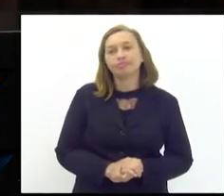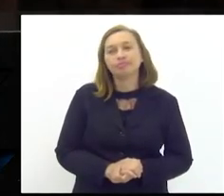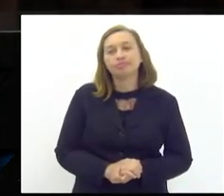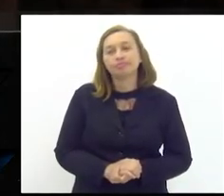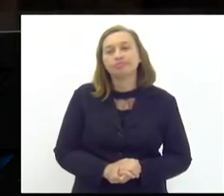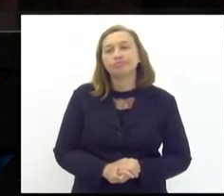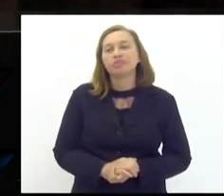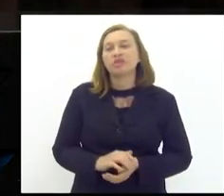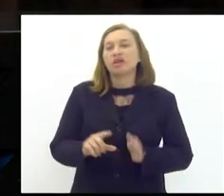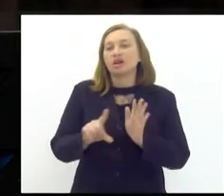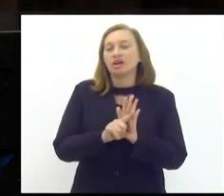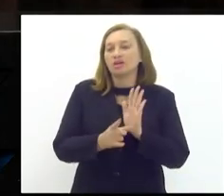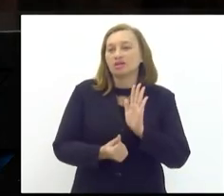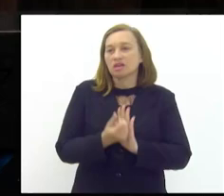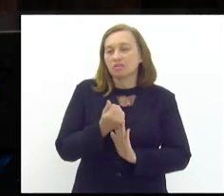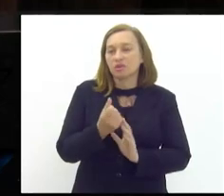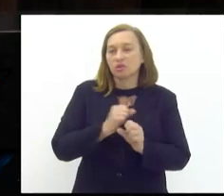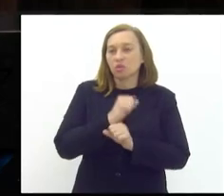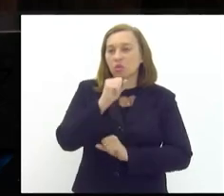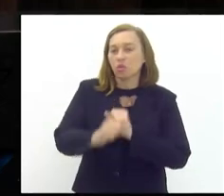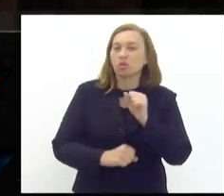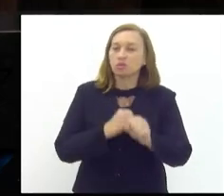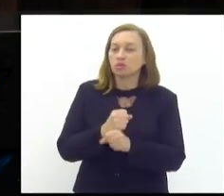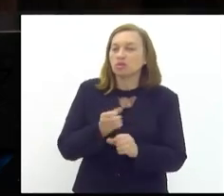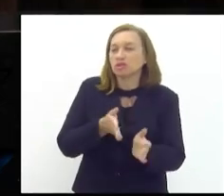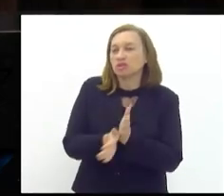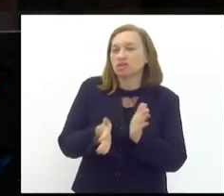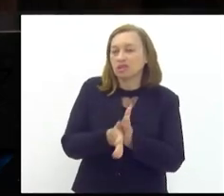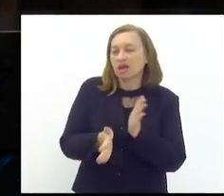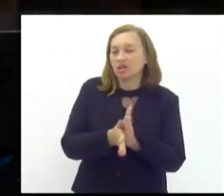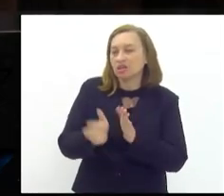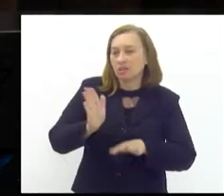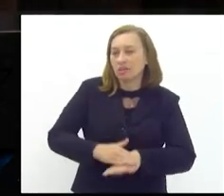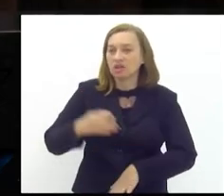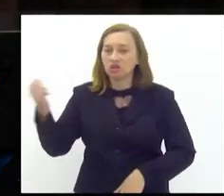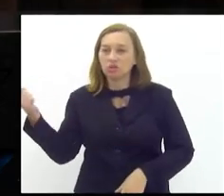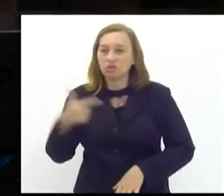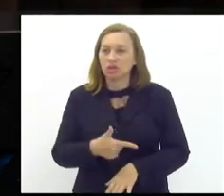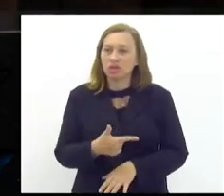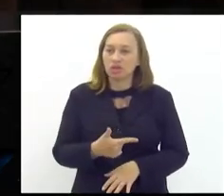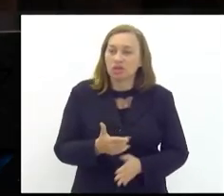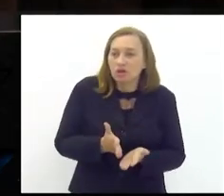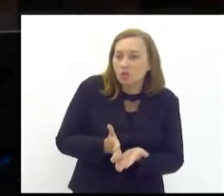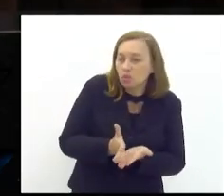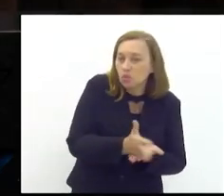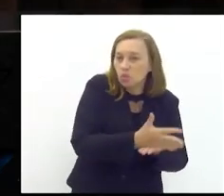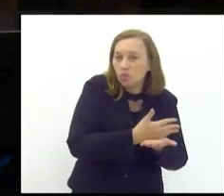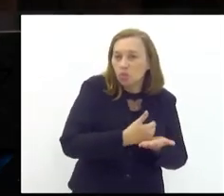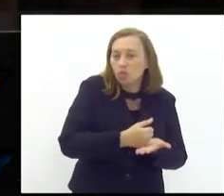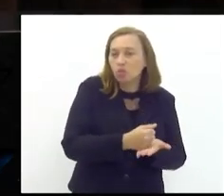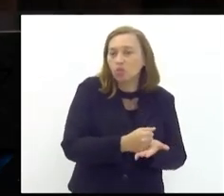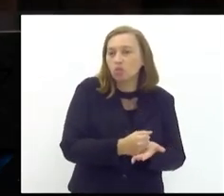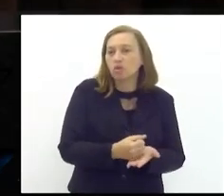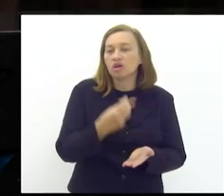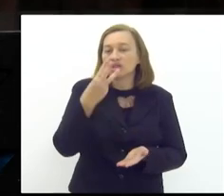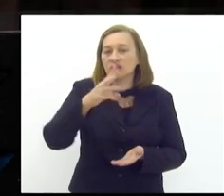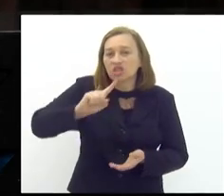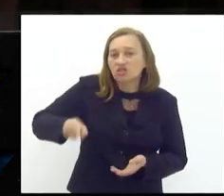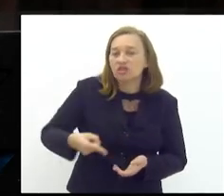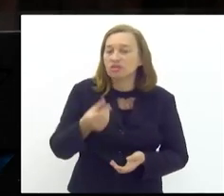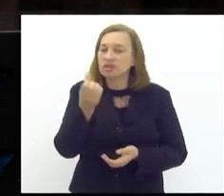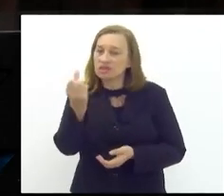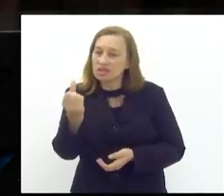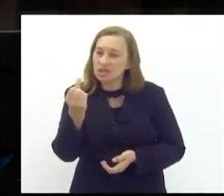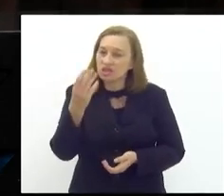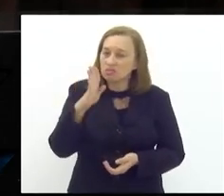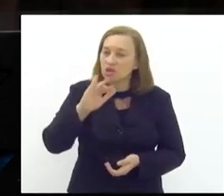LDO para o ano que vem são as despesas serem maior que as receitas na ordem 3,6